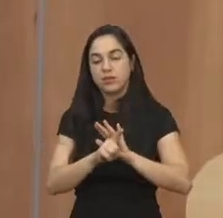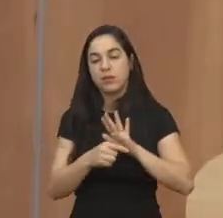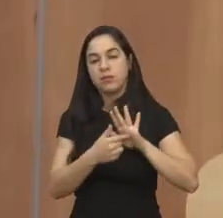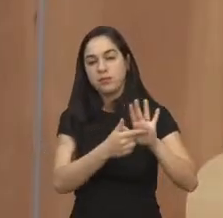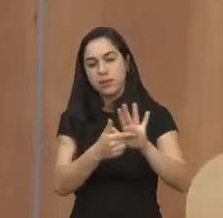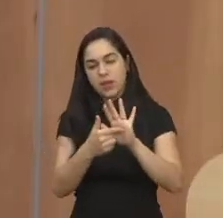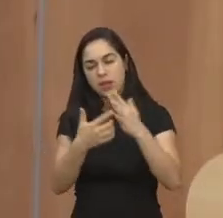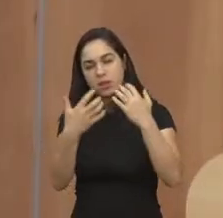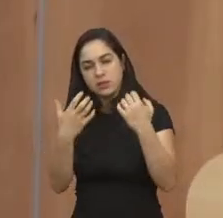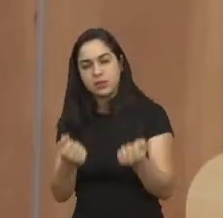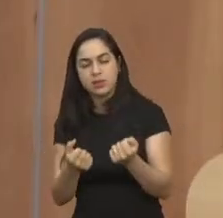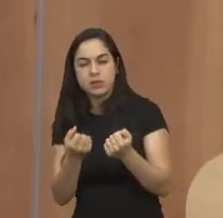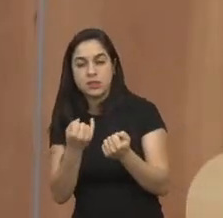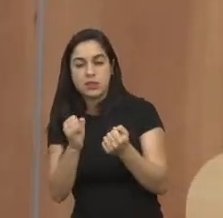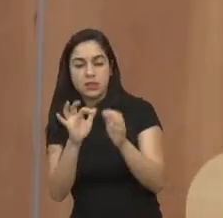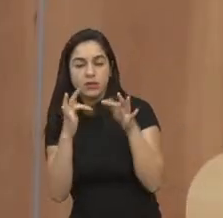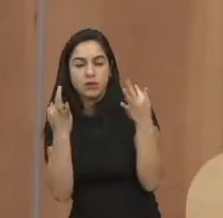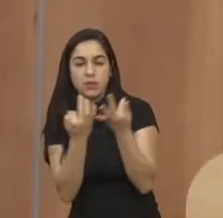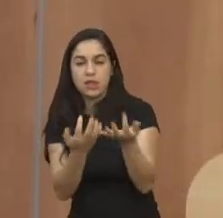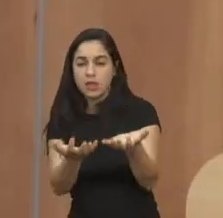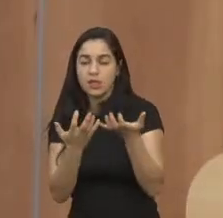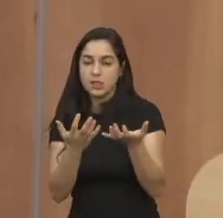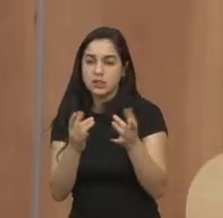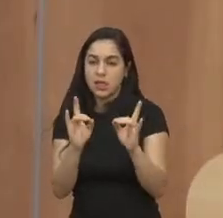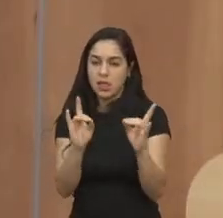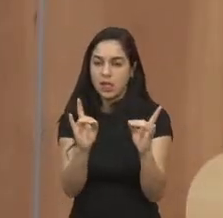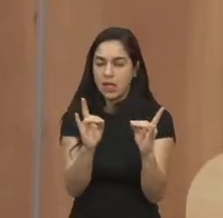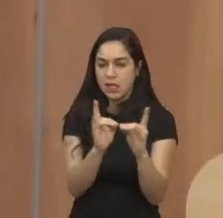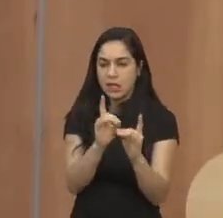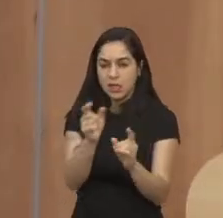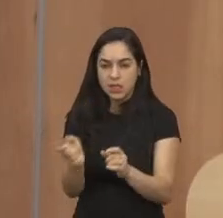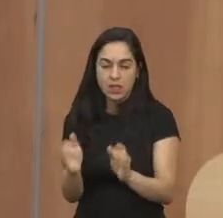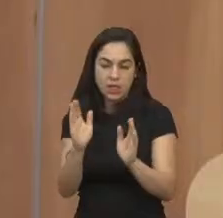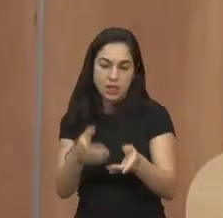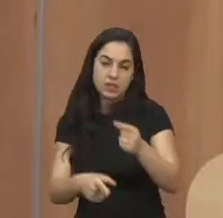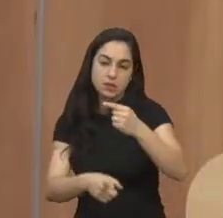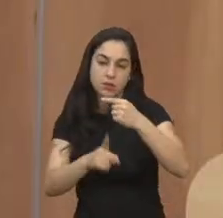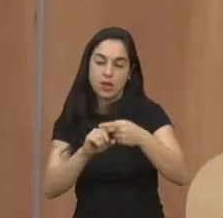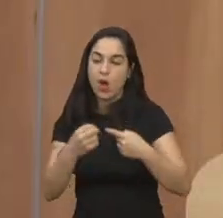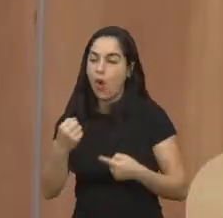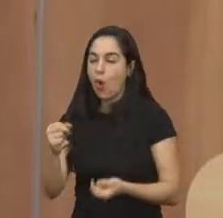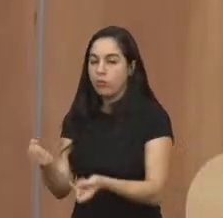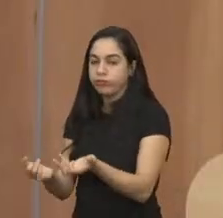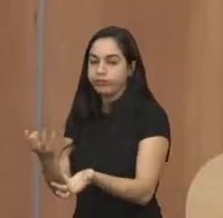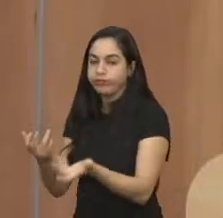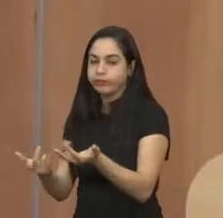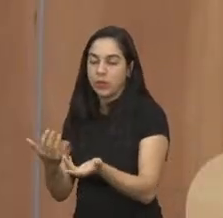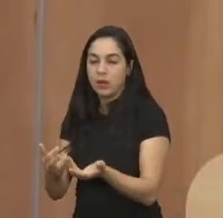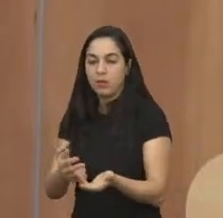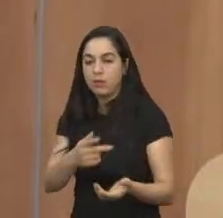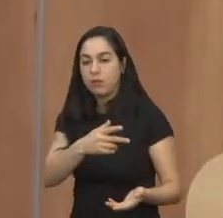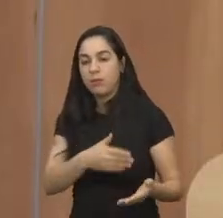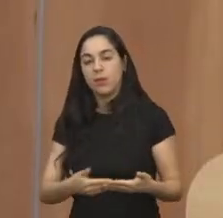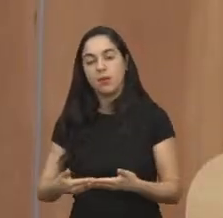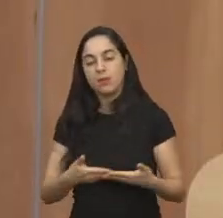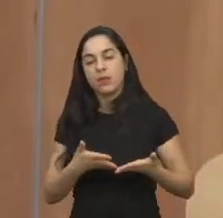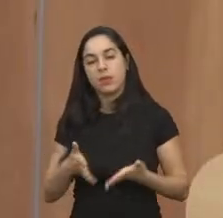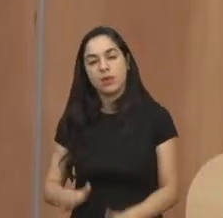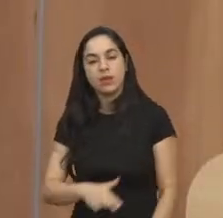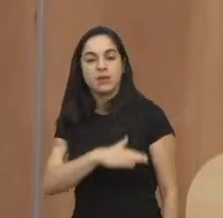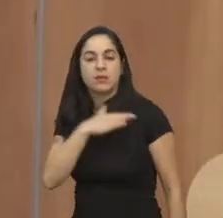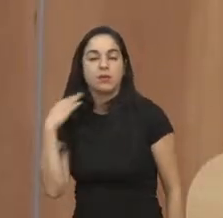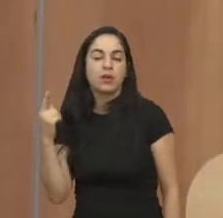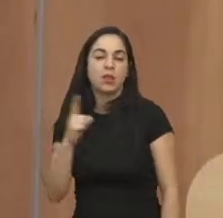sepultar ou cremar o natimorto, além de vedar a destinação ao natimorto em desacordo com a proteção à dignidade da